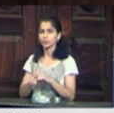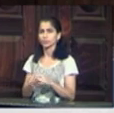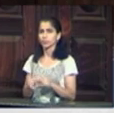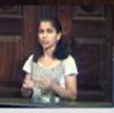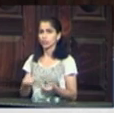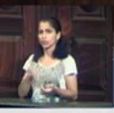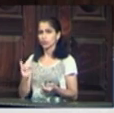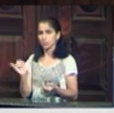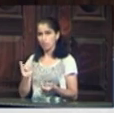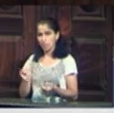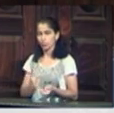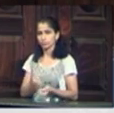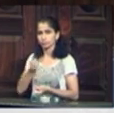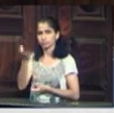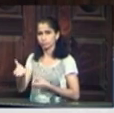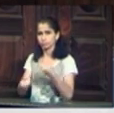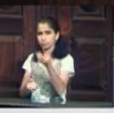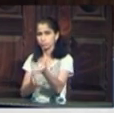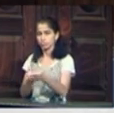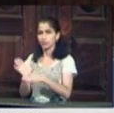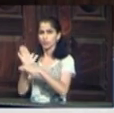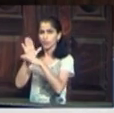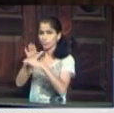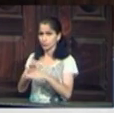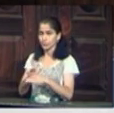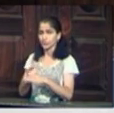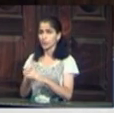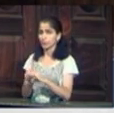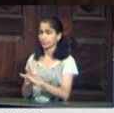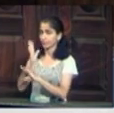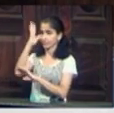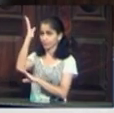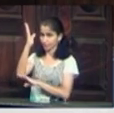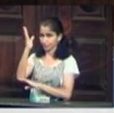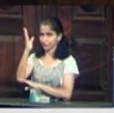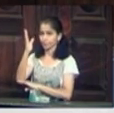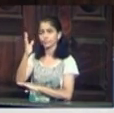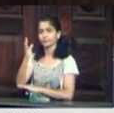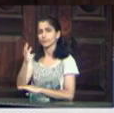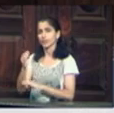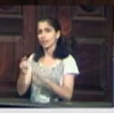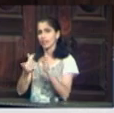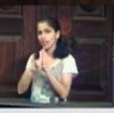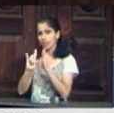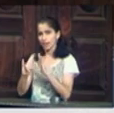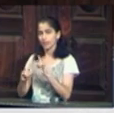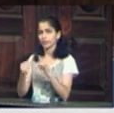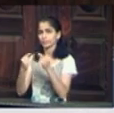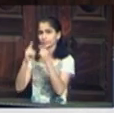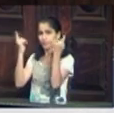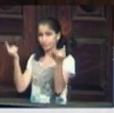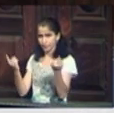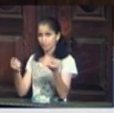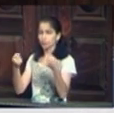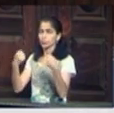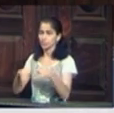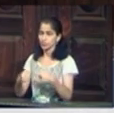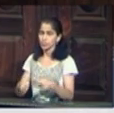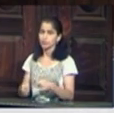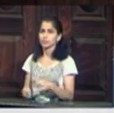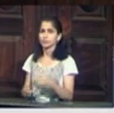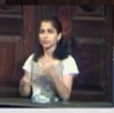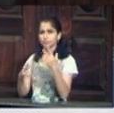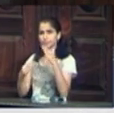incentivos fiscais que extrapolaram a autorização legislativa via decreto.